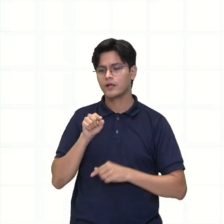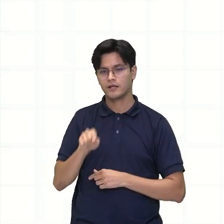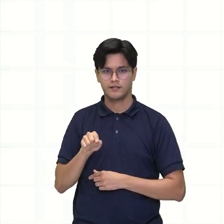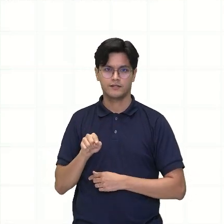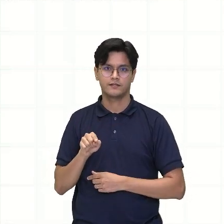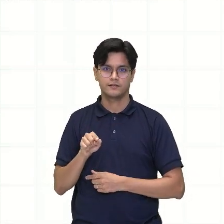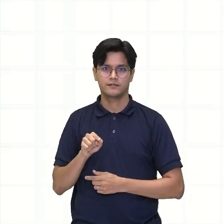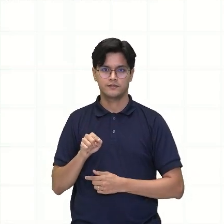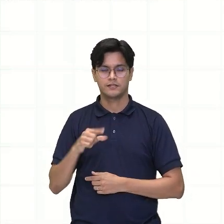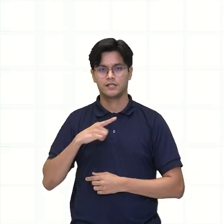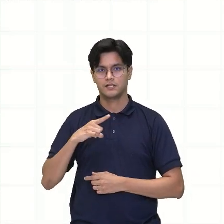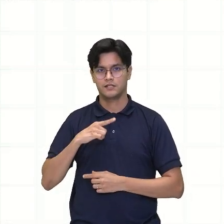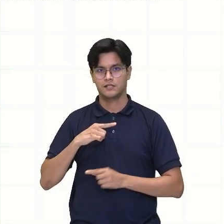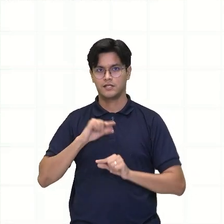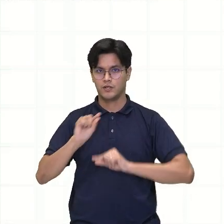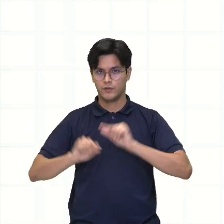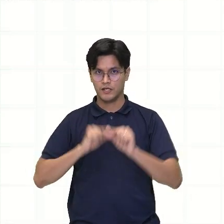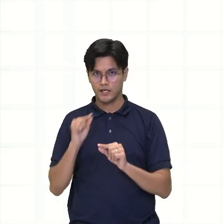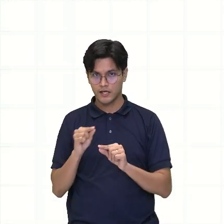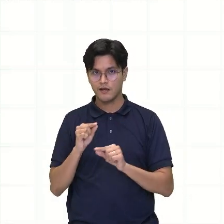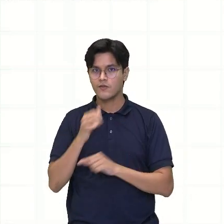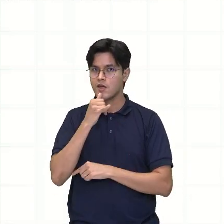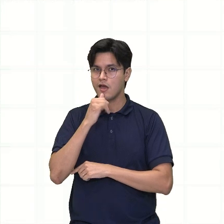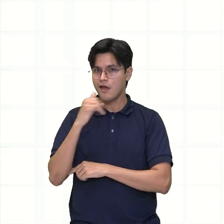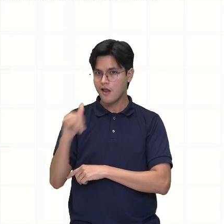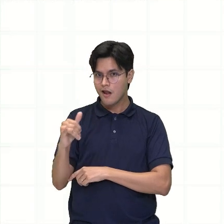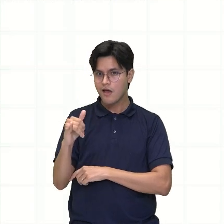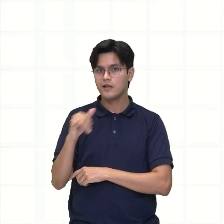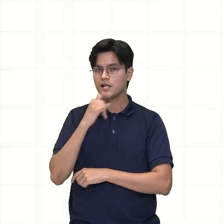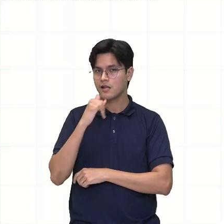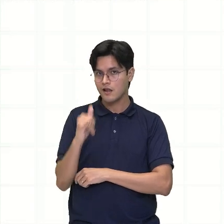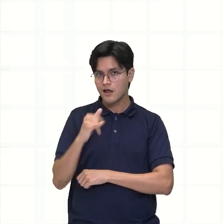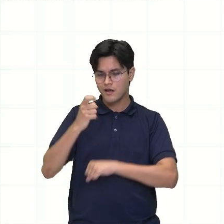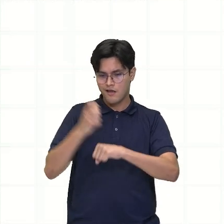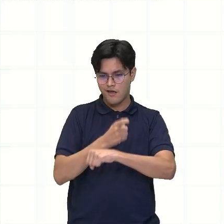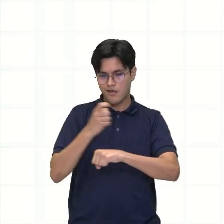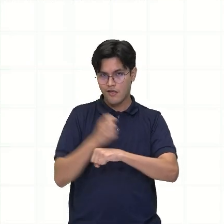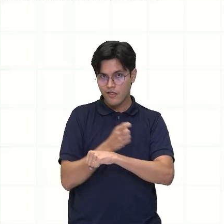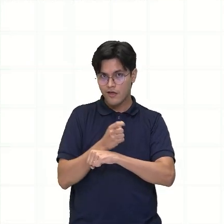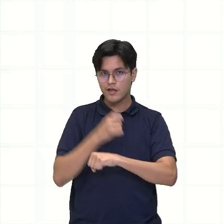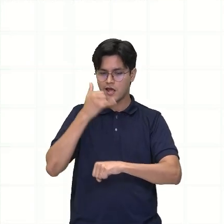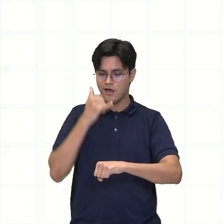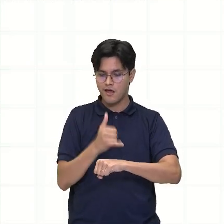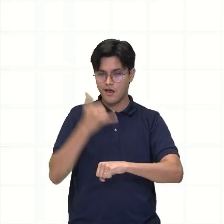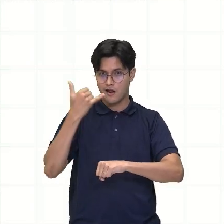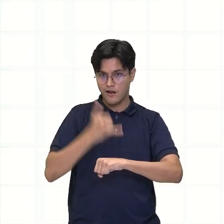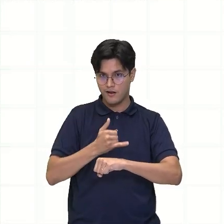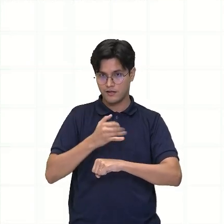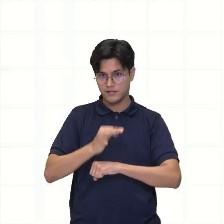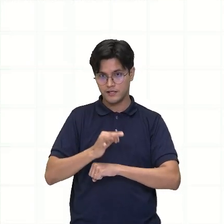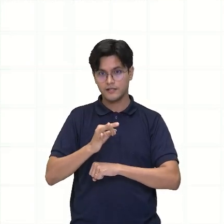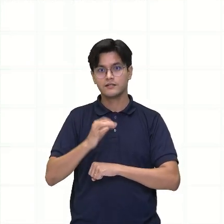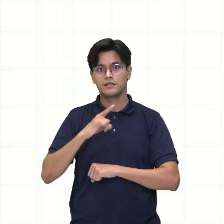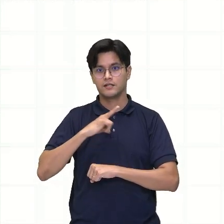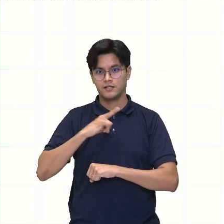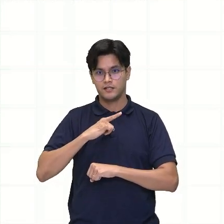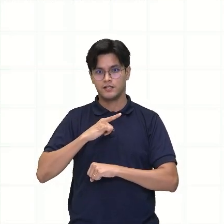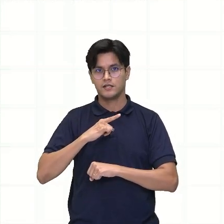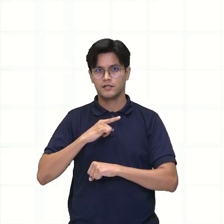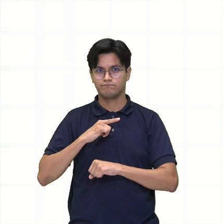recebe a corrente elétrica, tá? Então, observem aqui que nós temos, deixa eu trocar a